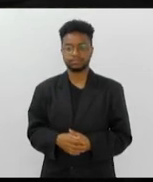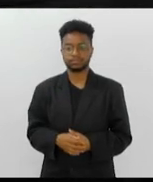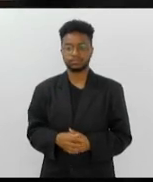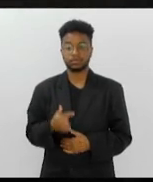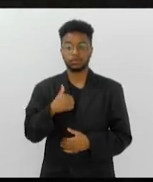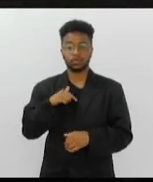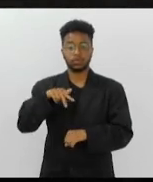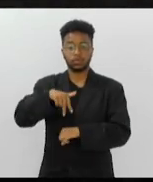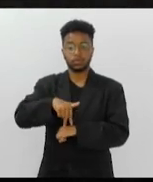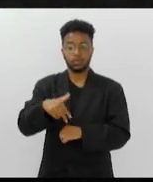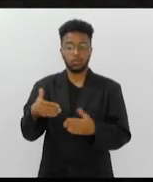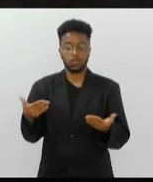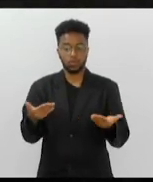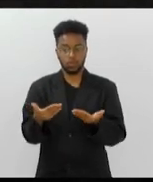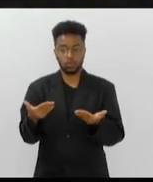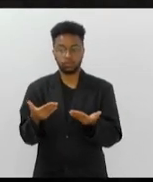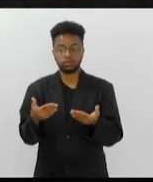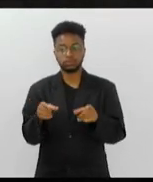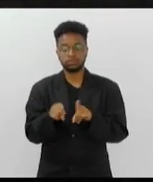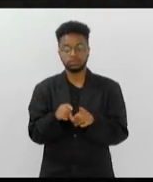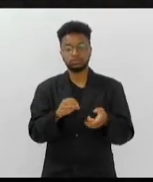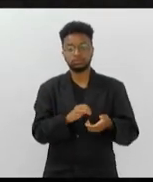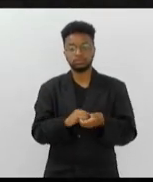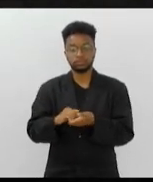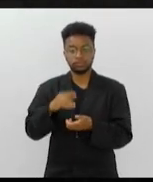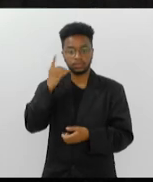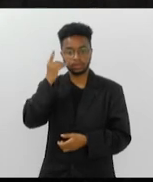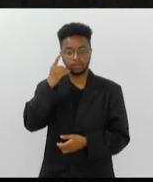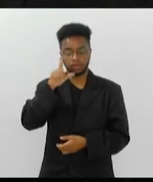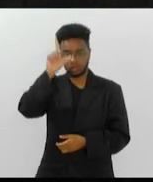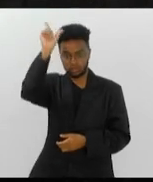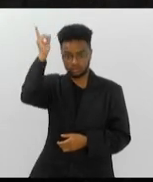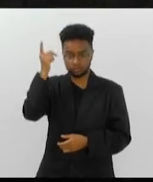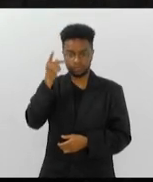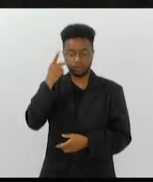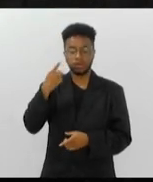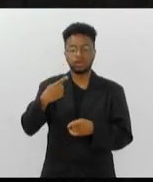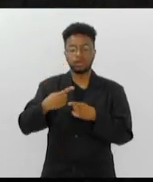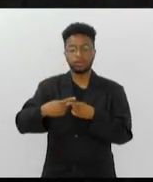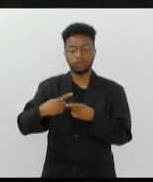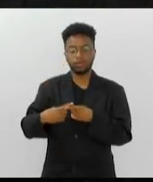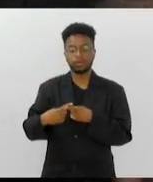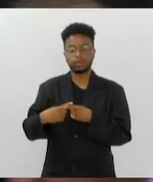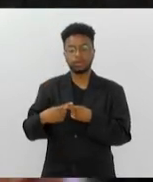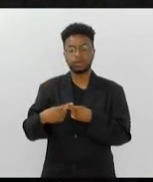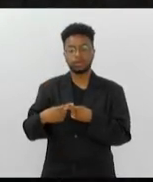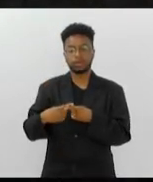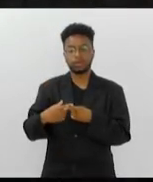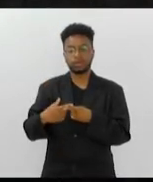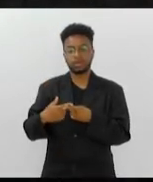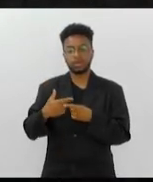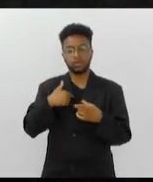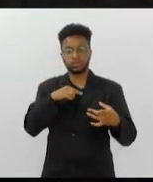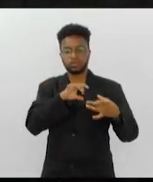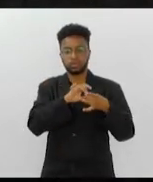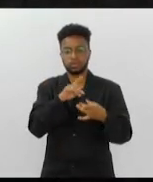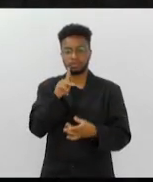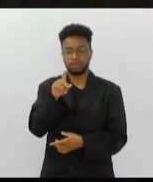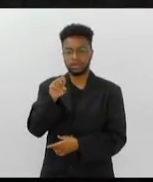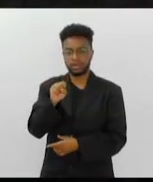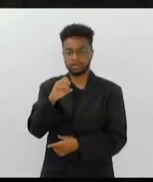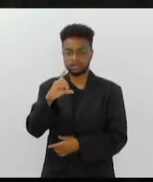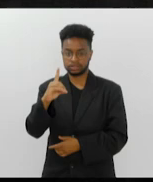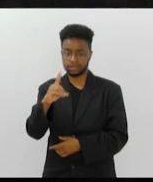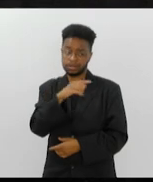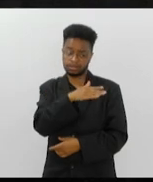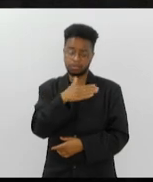Saudar aqui também deputado aqui Luiz Paulo, também que ficou um tempo, eu fiquei um tempo no PSD sob a sua